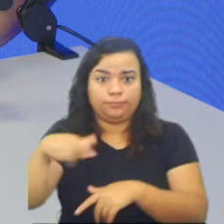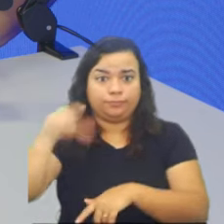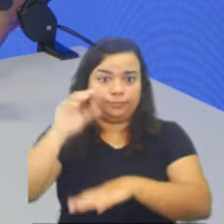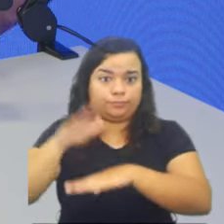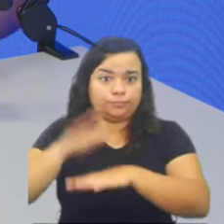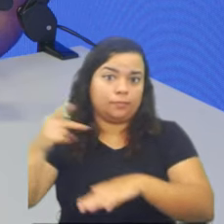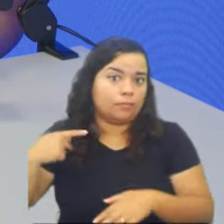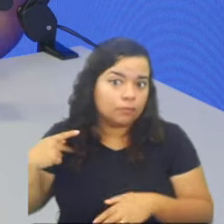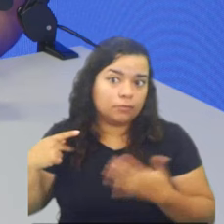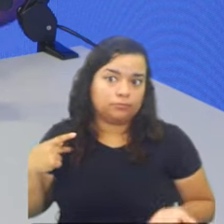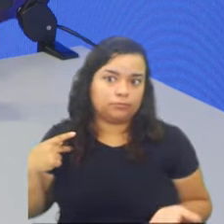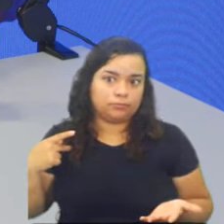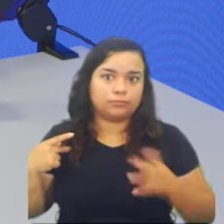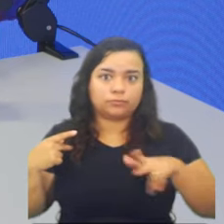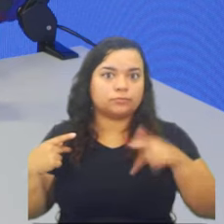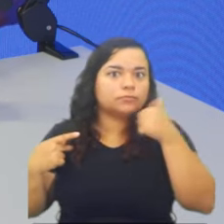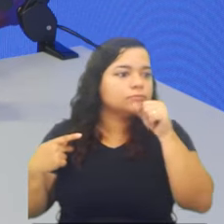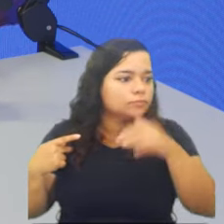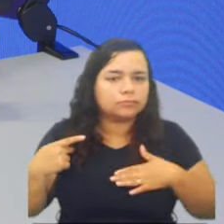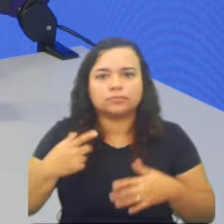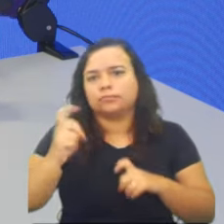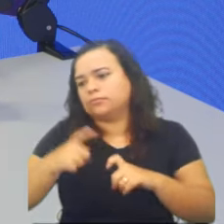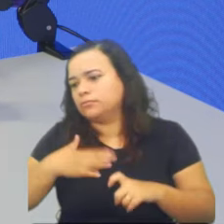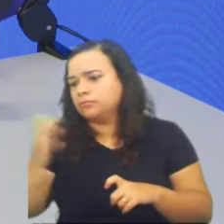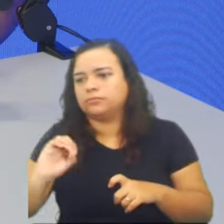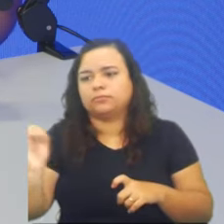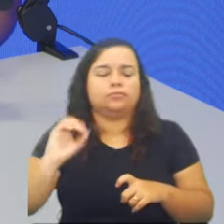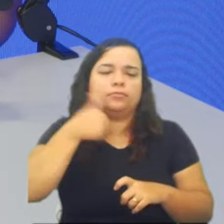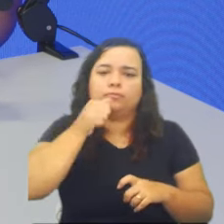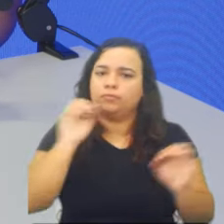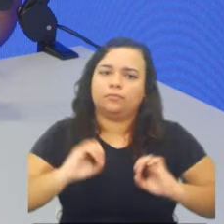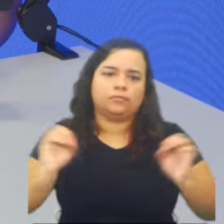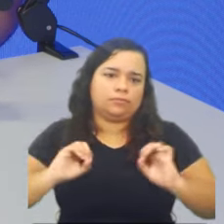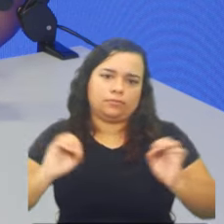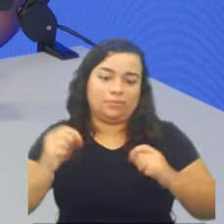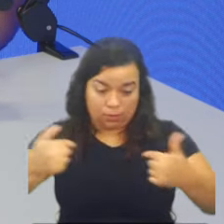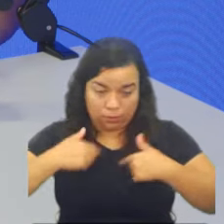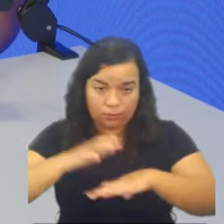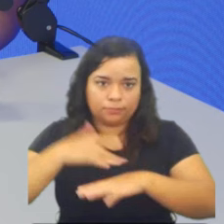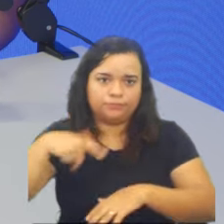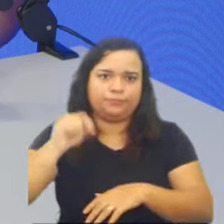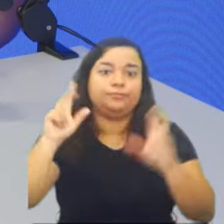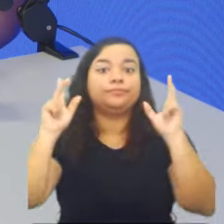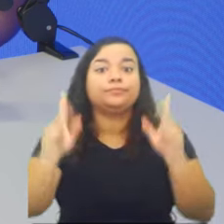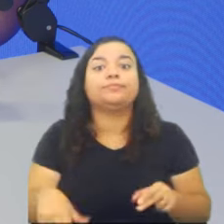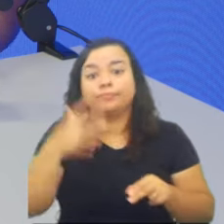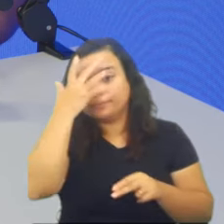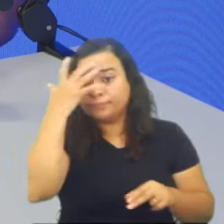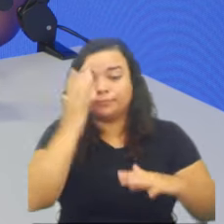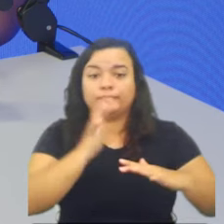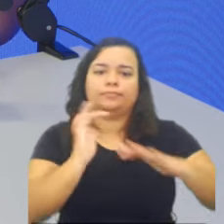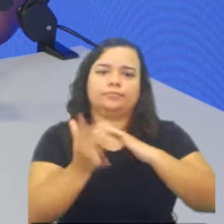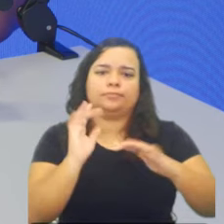escolha de risco de saúde eu que fiz não foi minha mãe nem meu pai nem meu médico que fez para mim assim como os meninos que estão